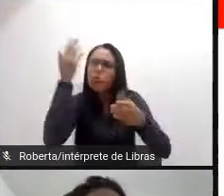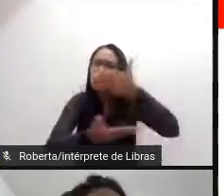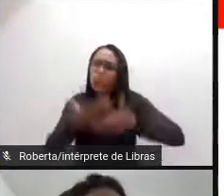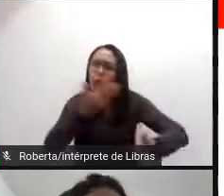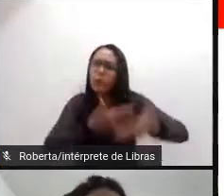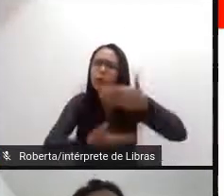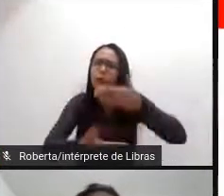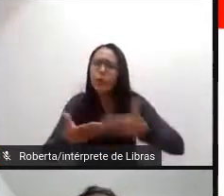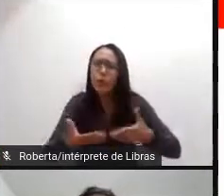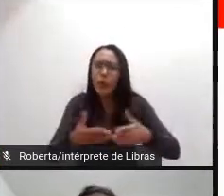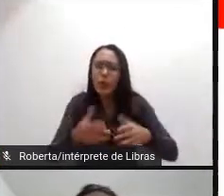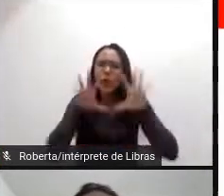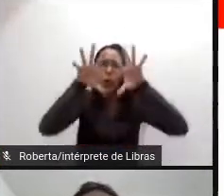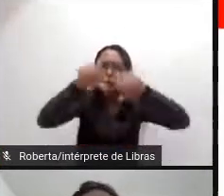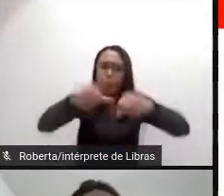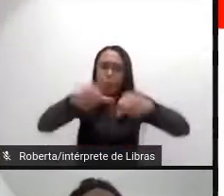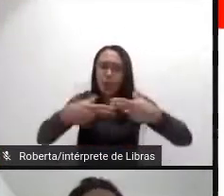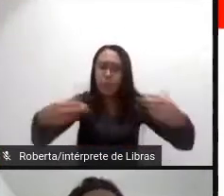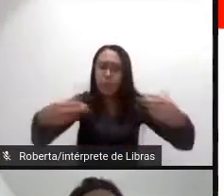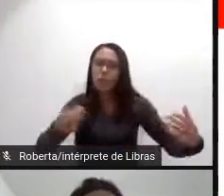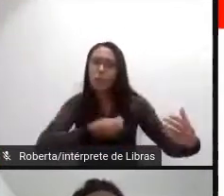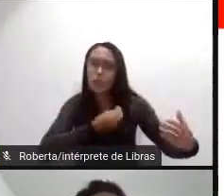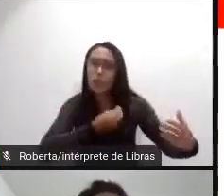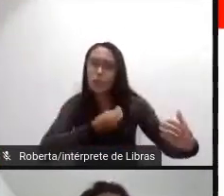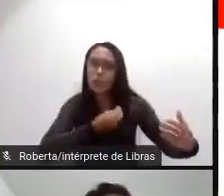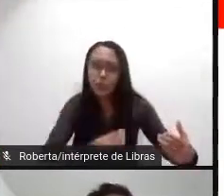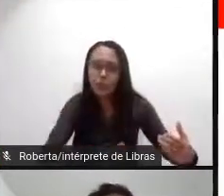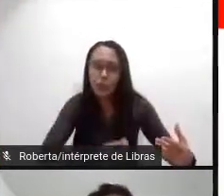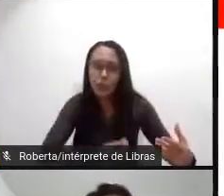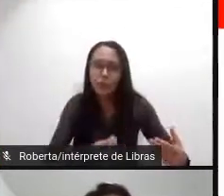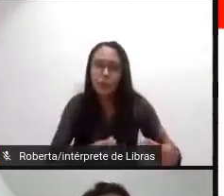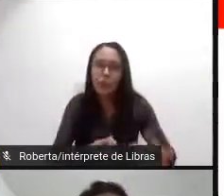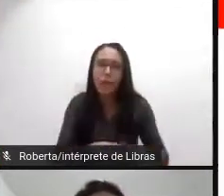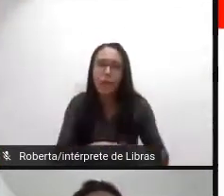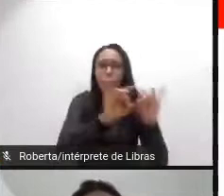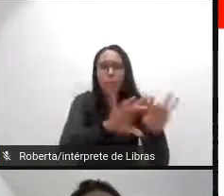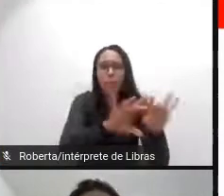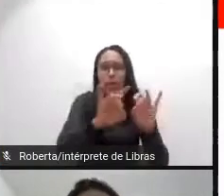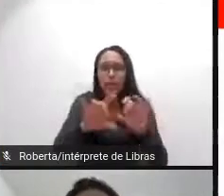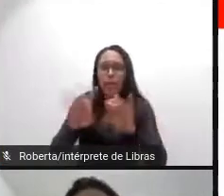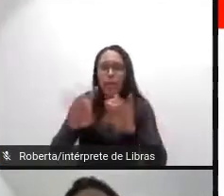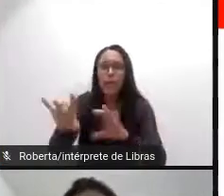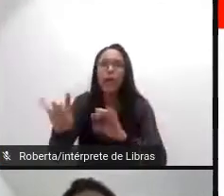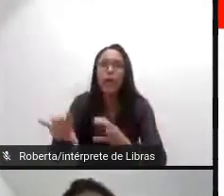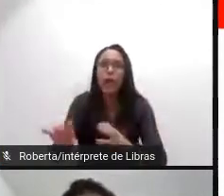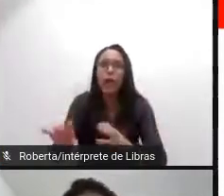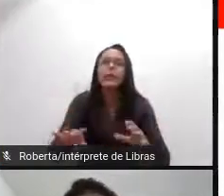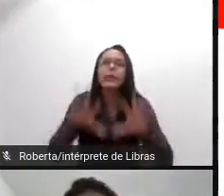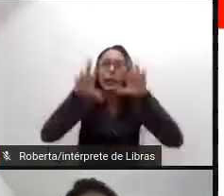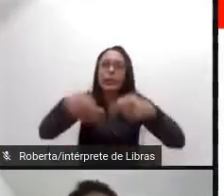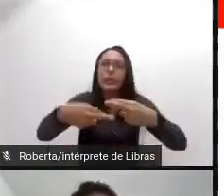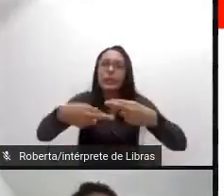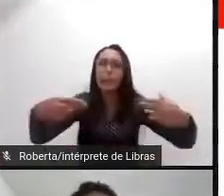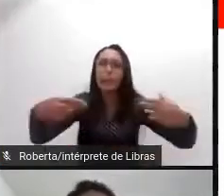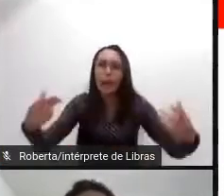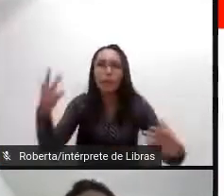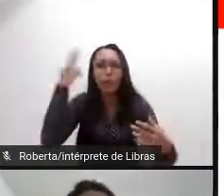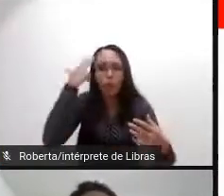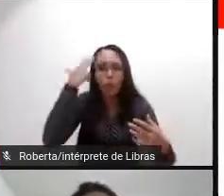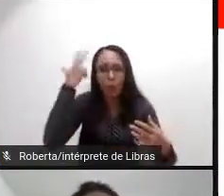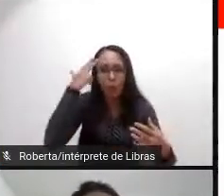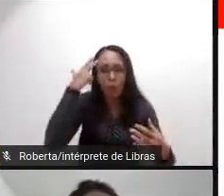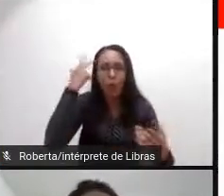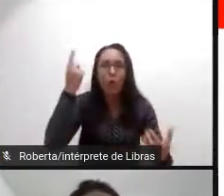animais vivos, onde havia a venda de frutos do mar e de outros animais, que é bastante comum na China, nessas